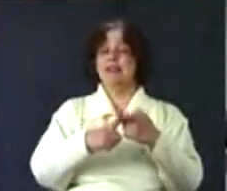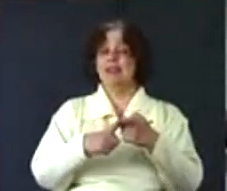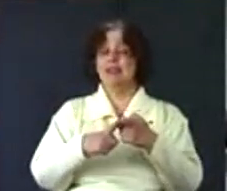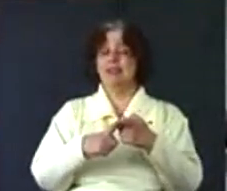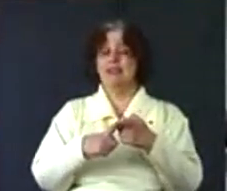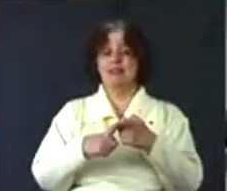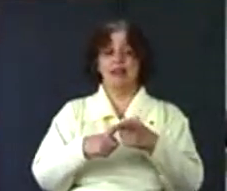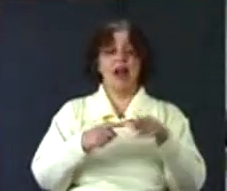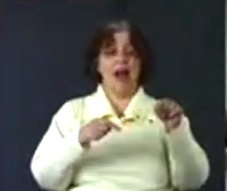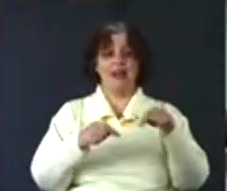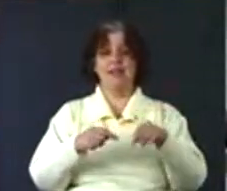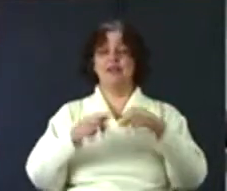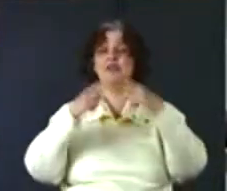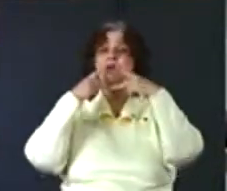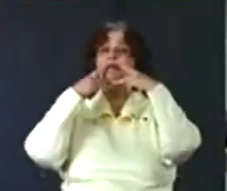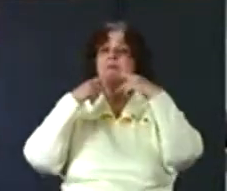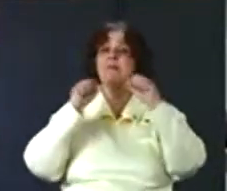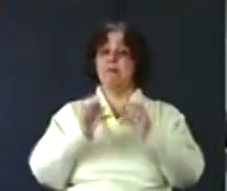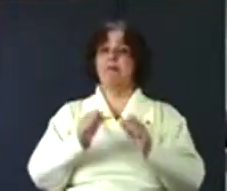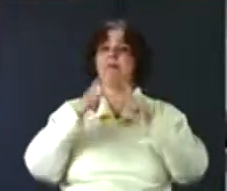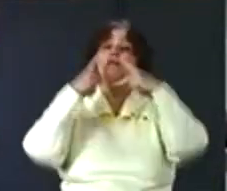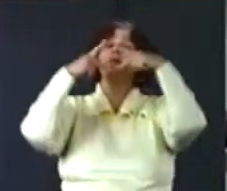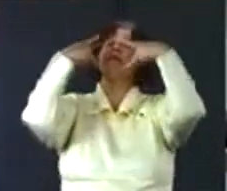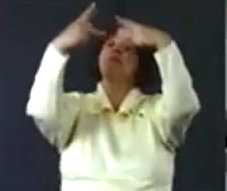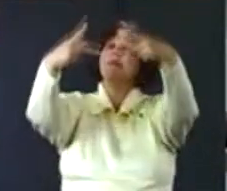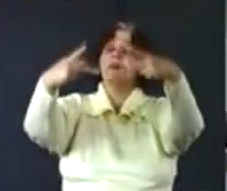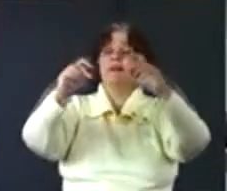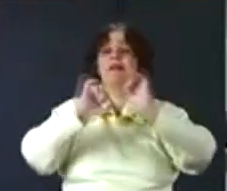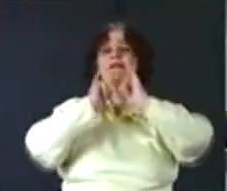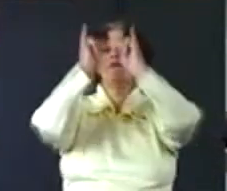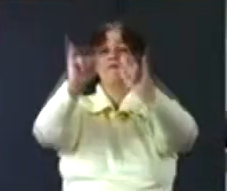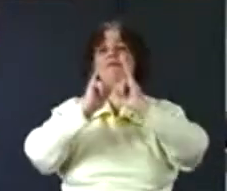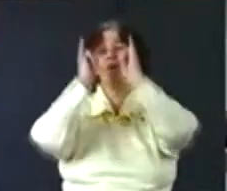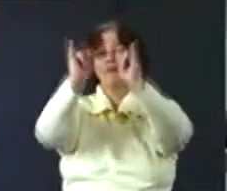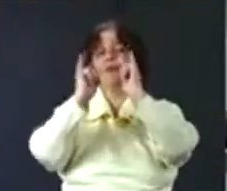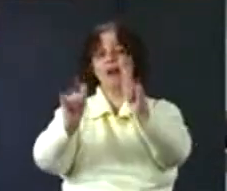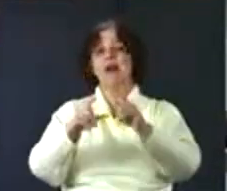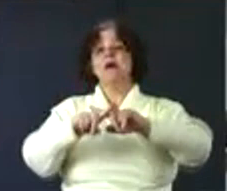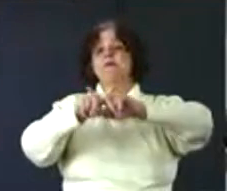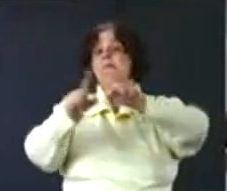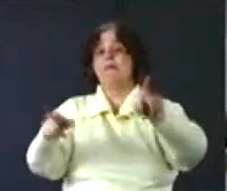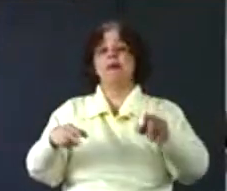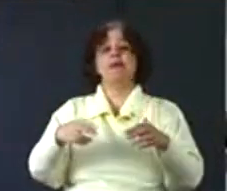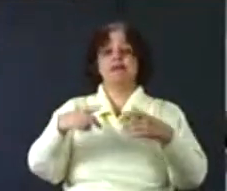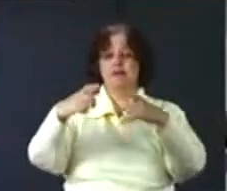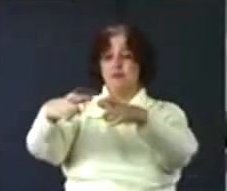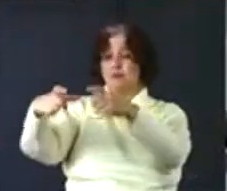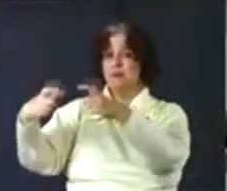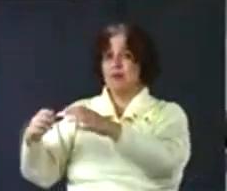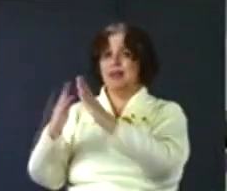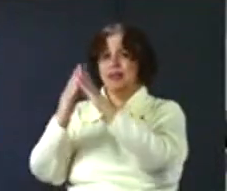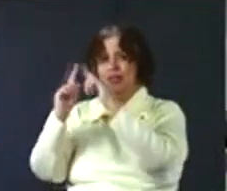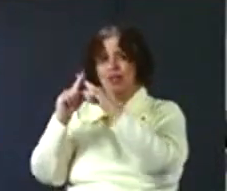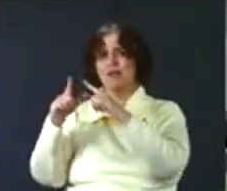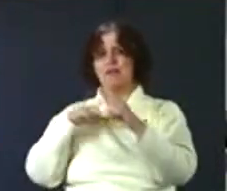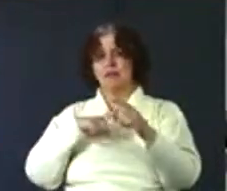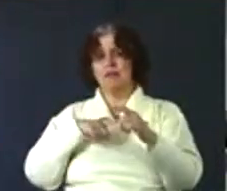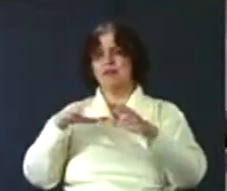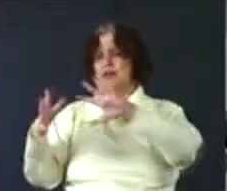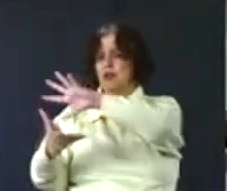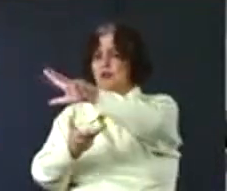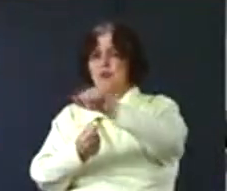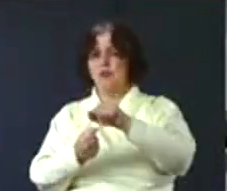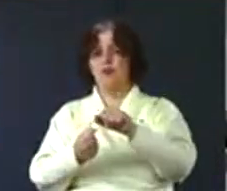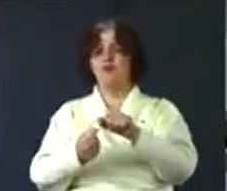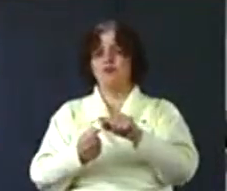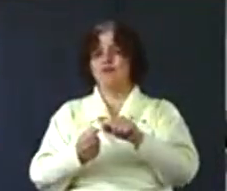ninguém pode pregar o Evangelho publicamente. Você está recebendo essa mensagem através deste meio de comunicação. Você poderá compartilhar com